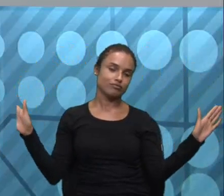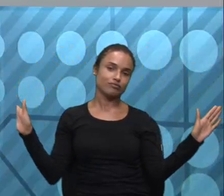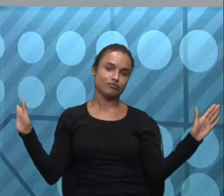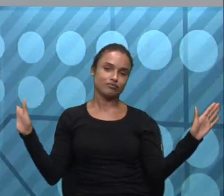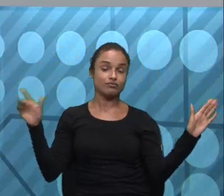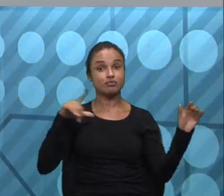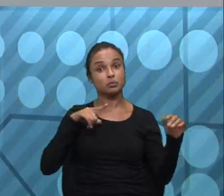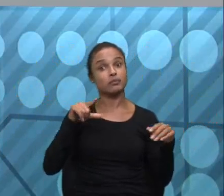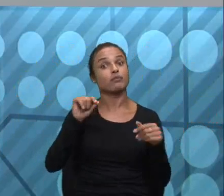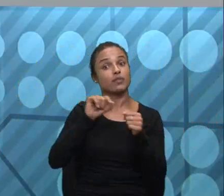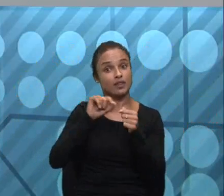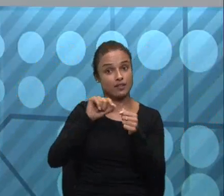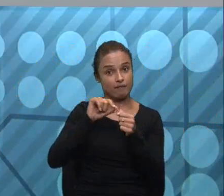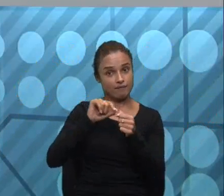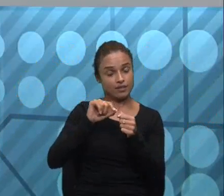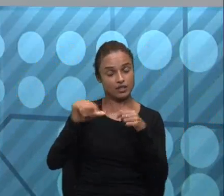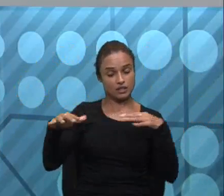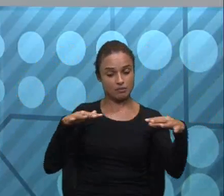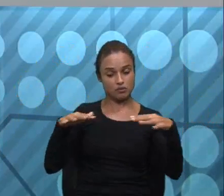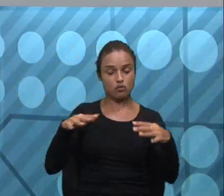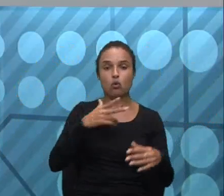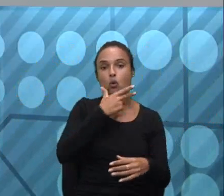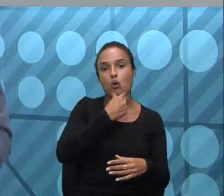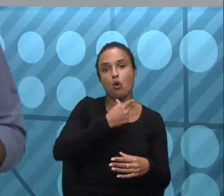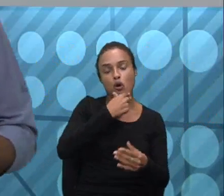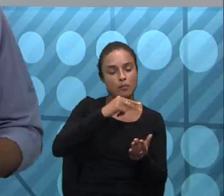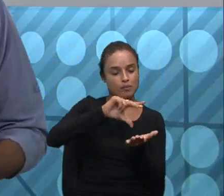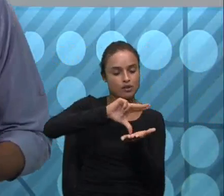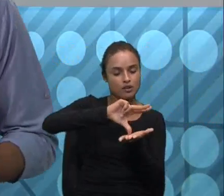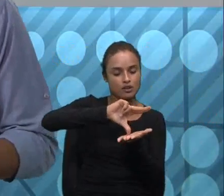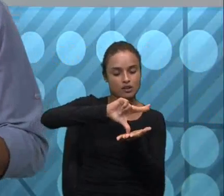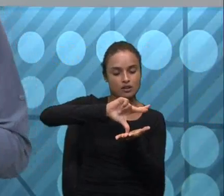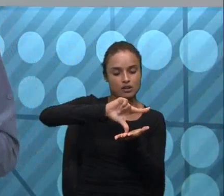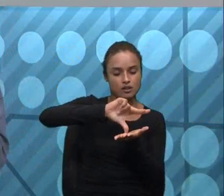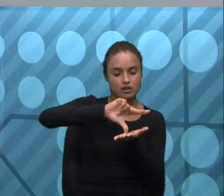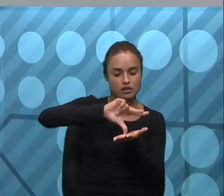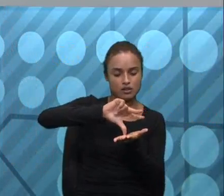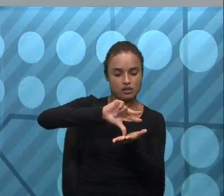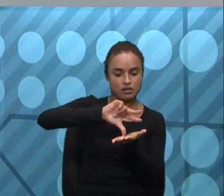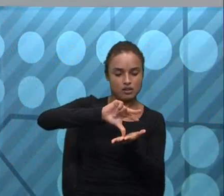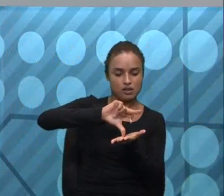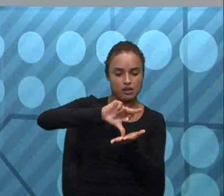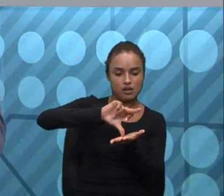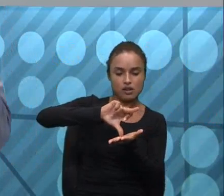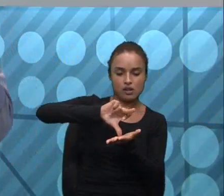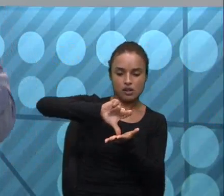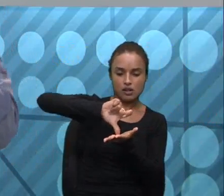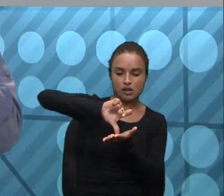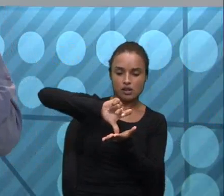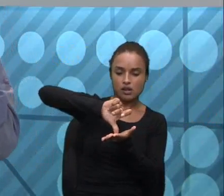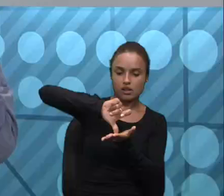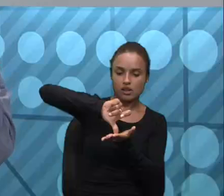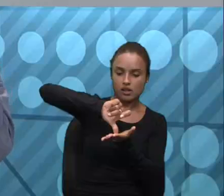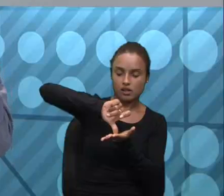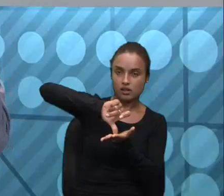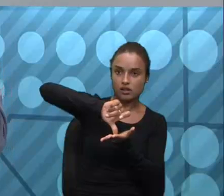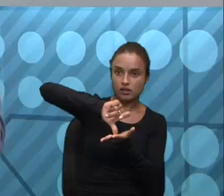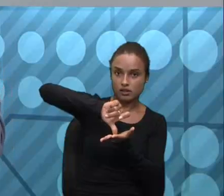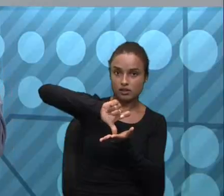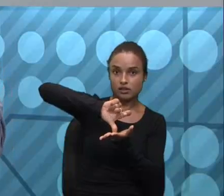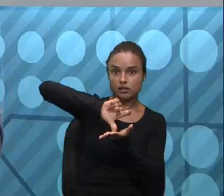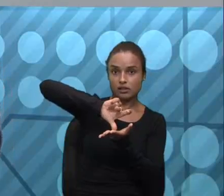faz flexão em um dos joelhos e extensão em outro. Quando eu pergunto quem que faz extensão